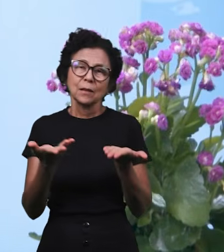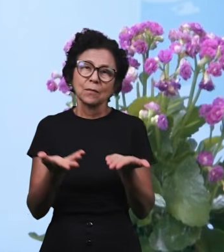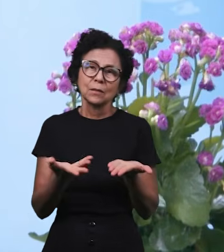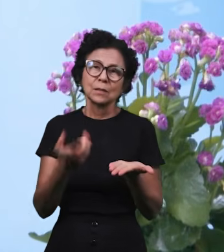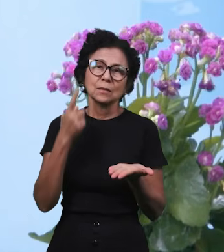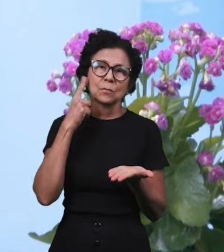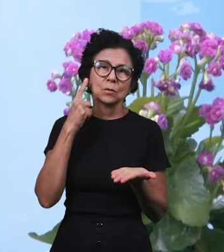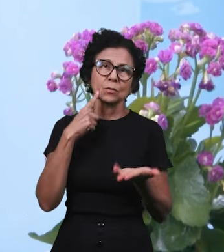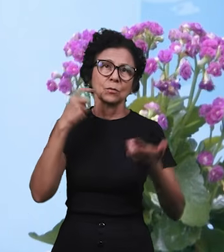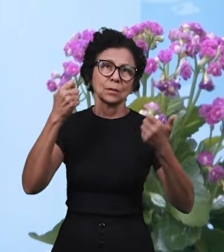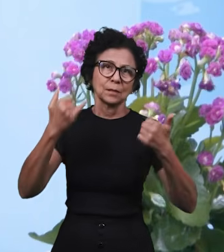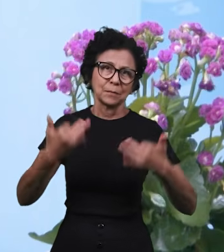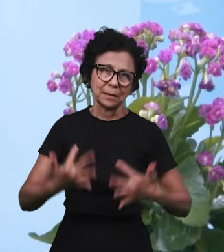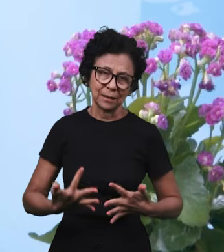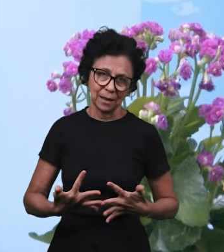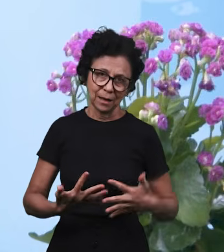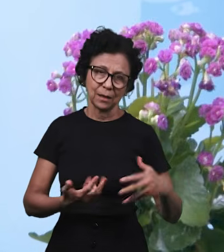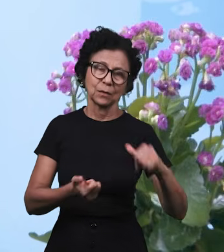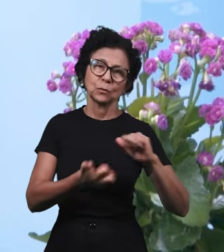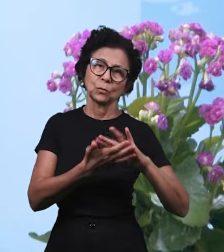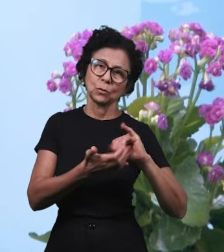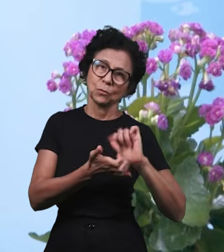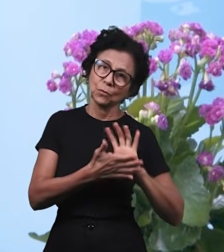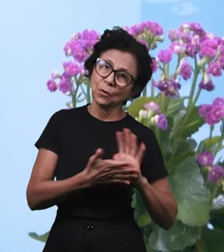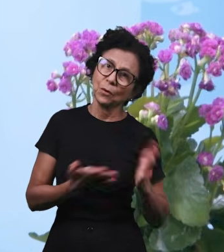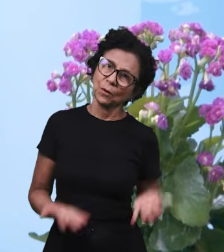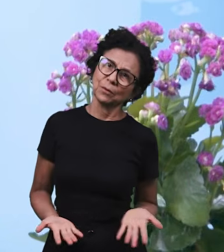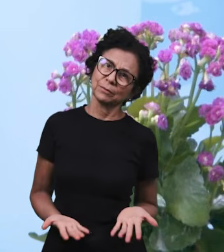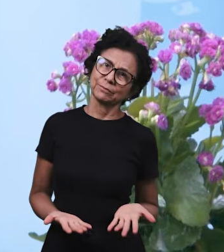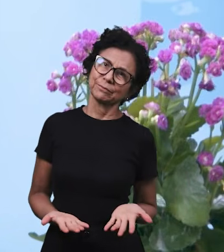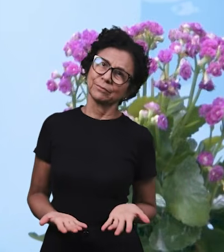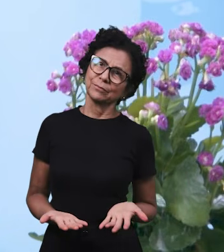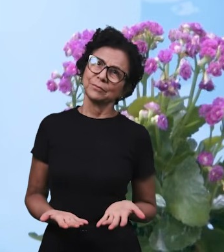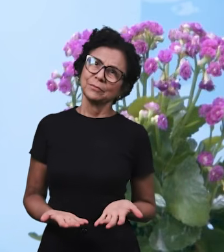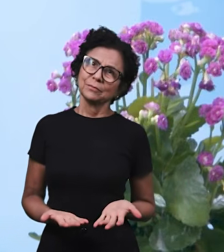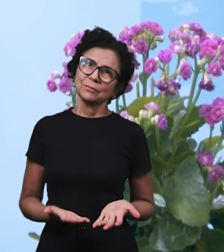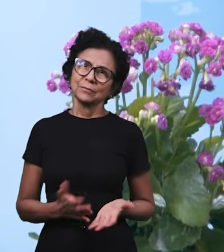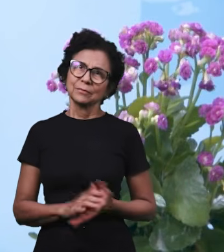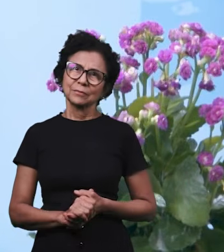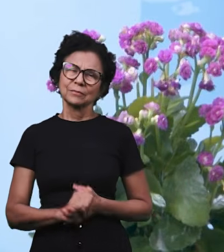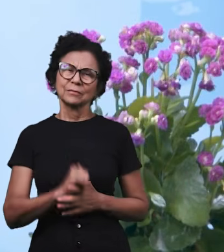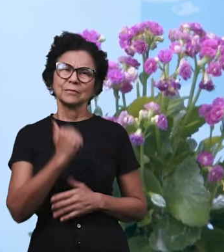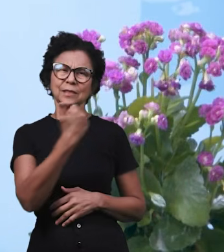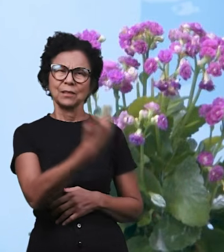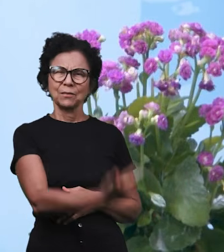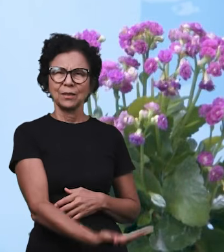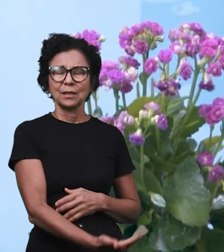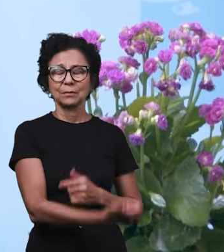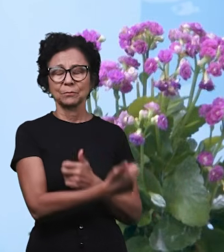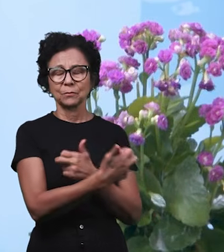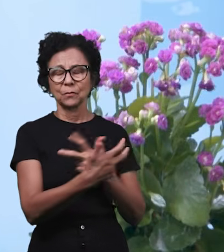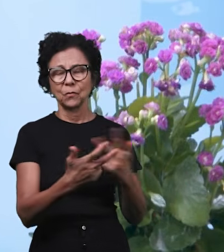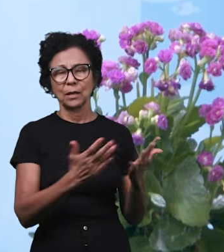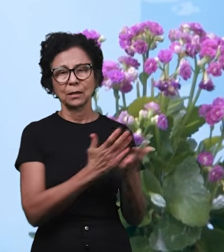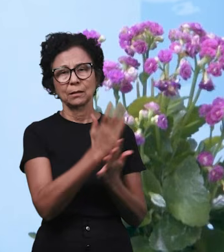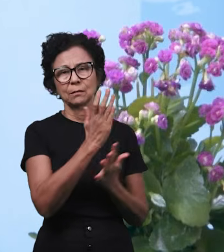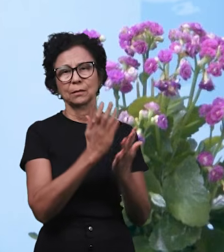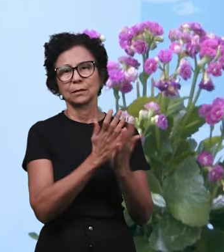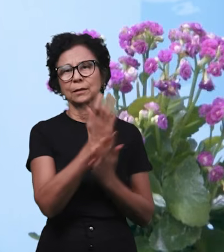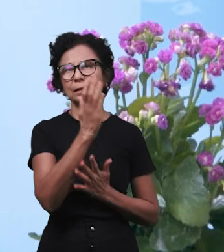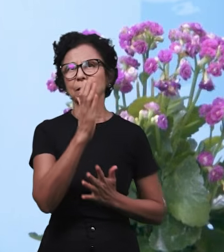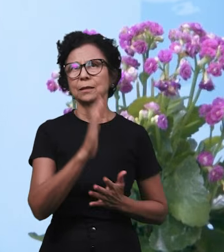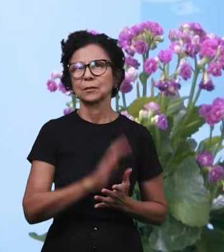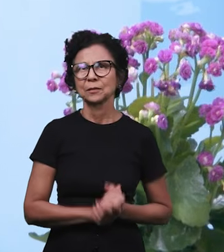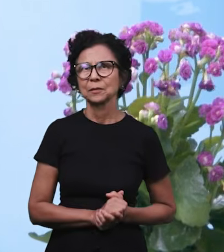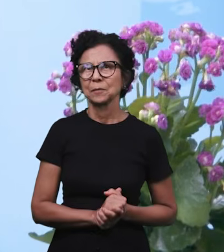na mensagem, na hora do louvor, a mensagem do louvor, olha que bênção. Então, lá fora, são vários tipos de correntes. Não liga para isso, não. Liga